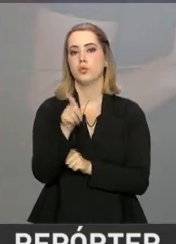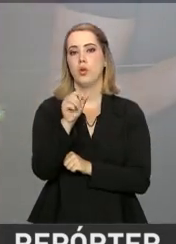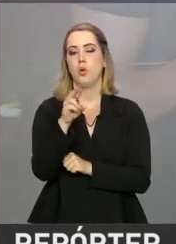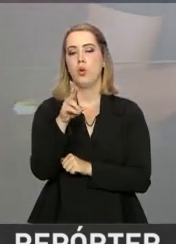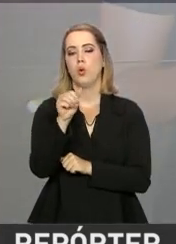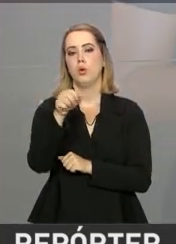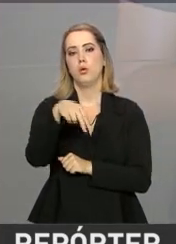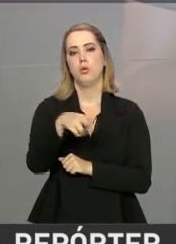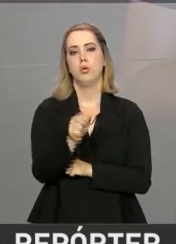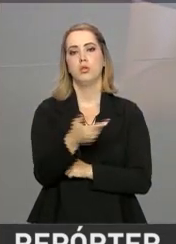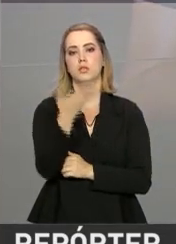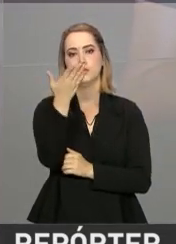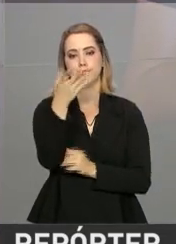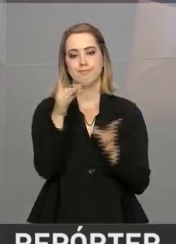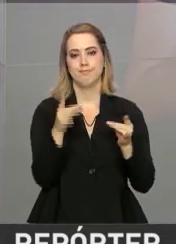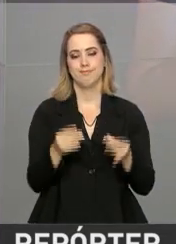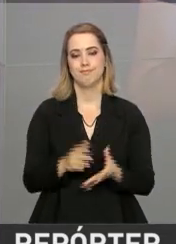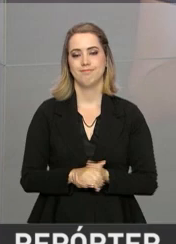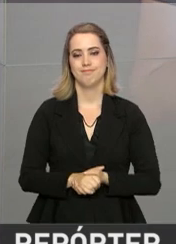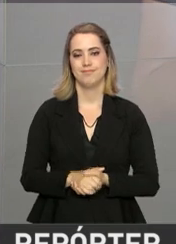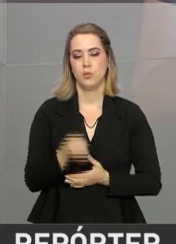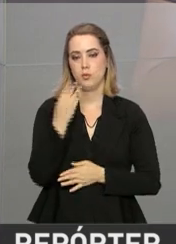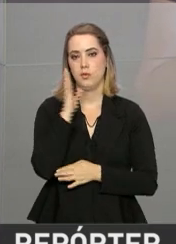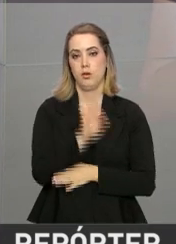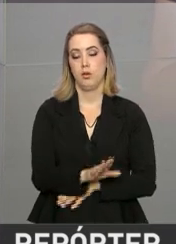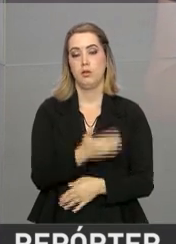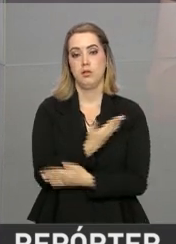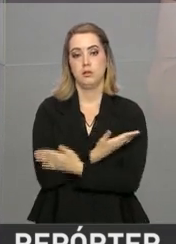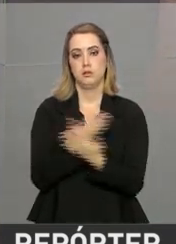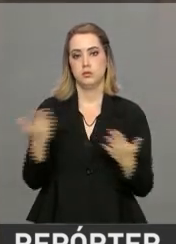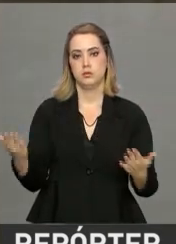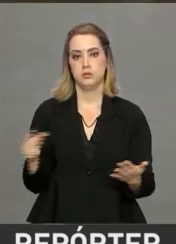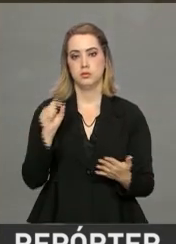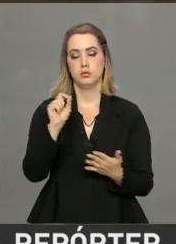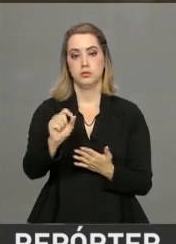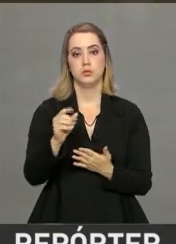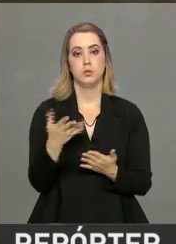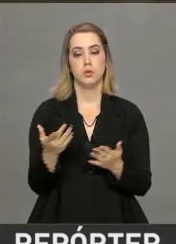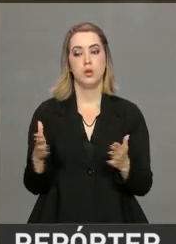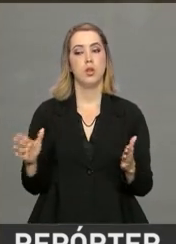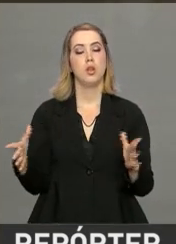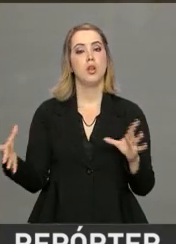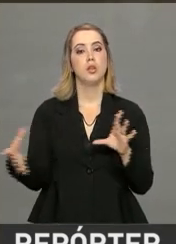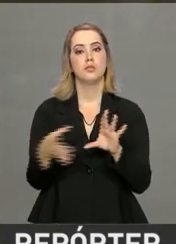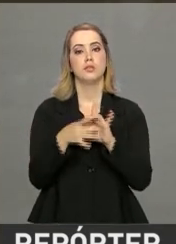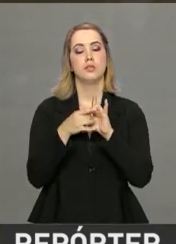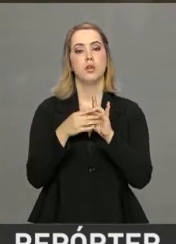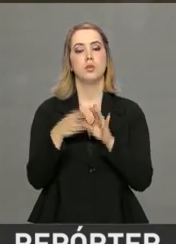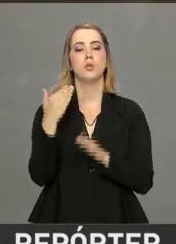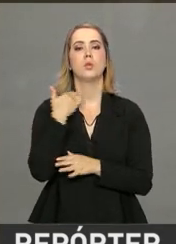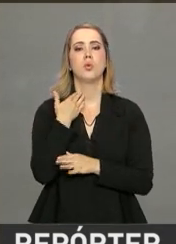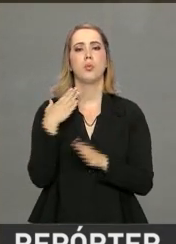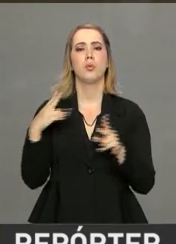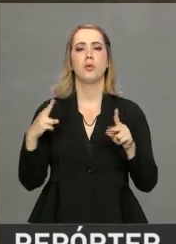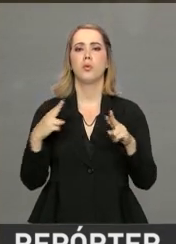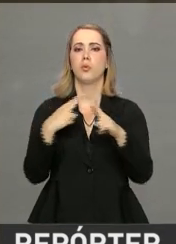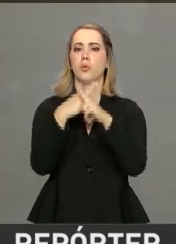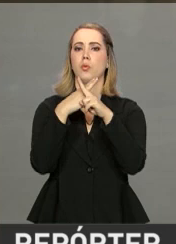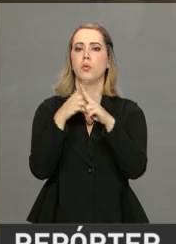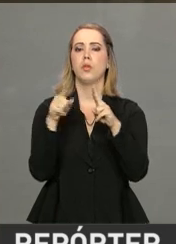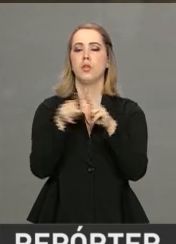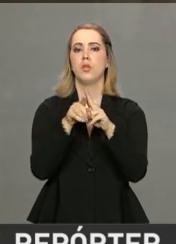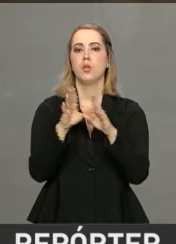dessa informação boa tarde luana boa tarde josé luis boa tarde a todos a parceria entre a caixa econômica eo